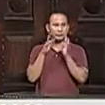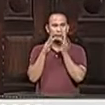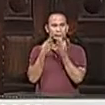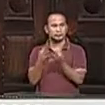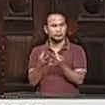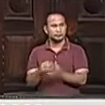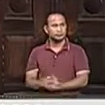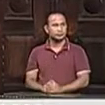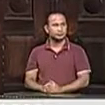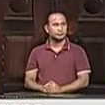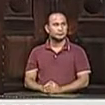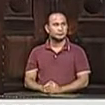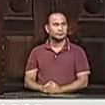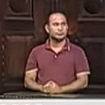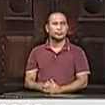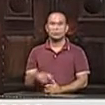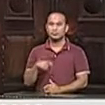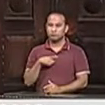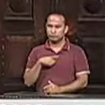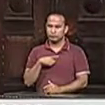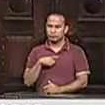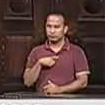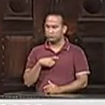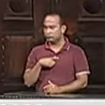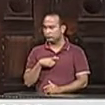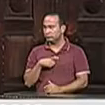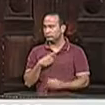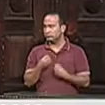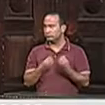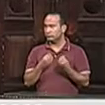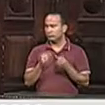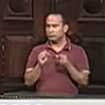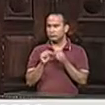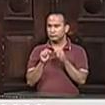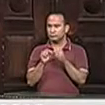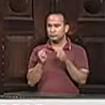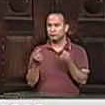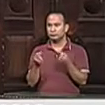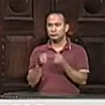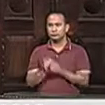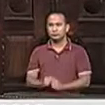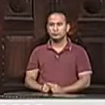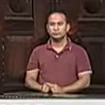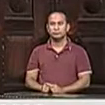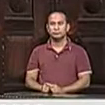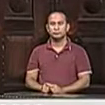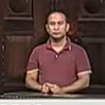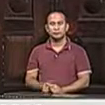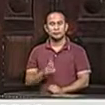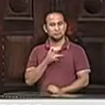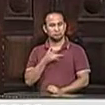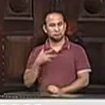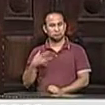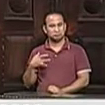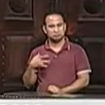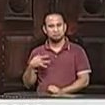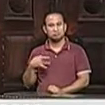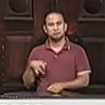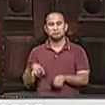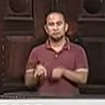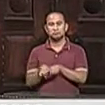famílias, tendo como objetivo construir a sua saúde e a